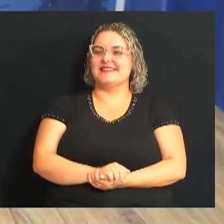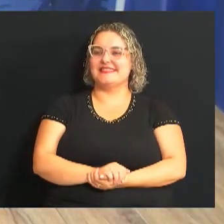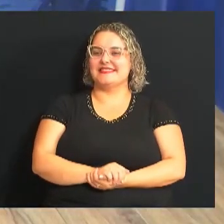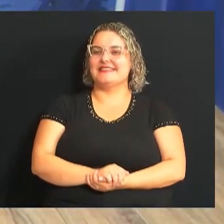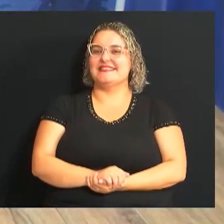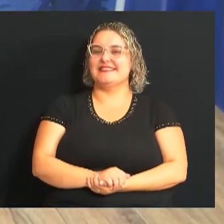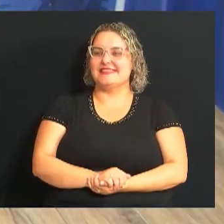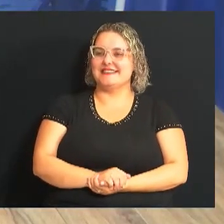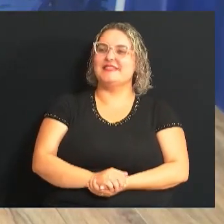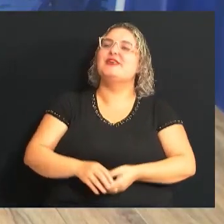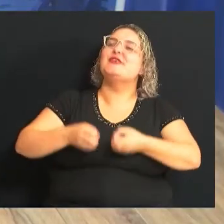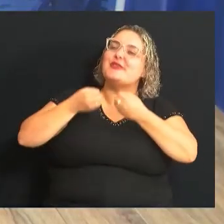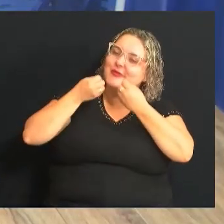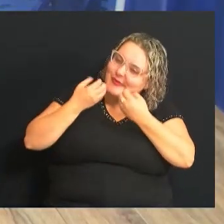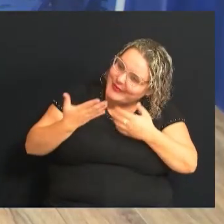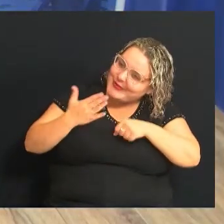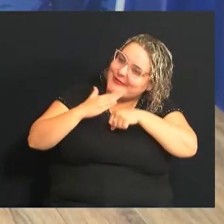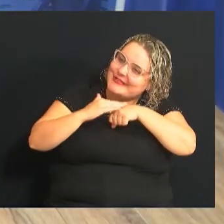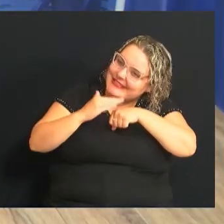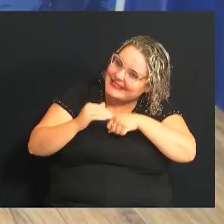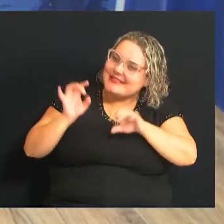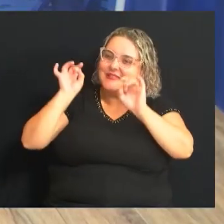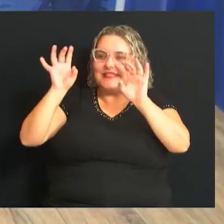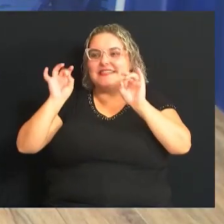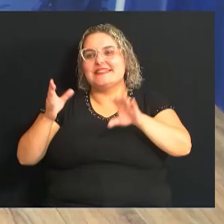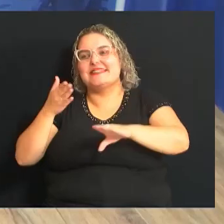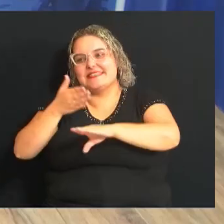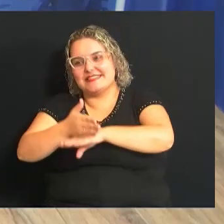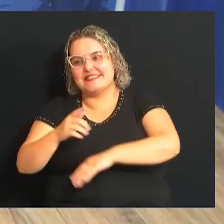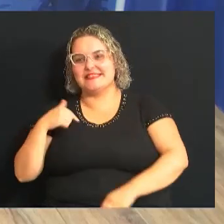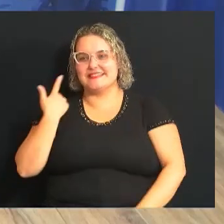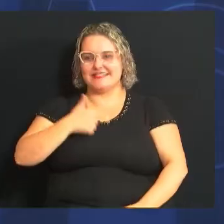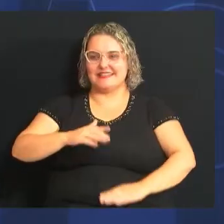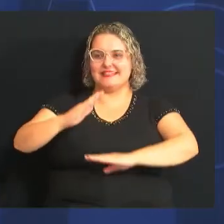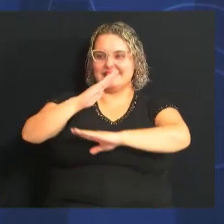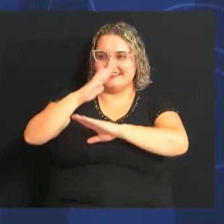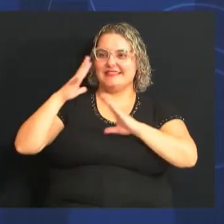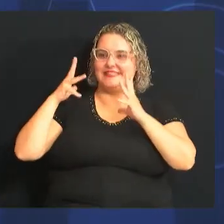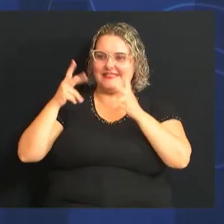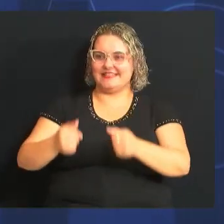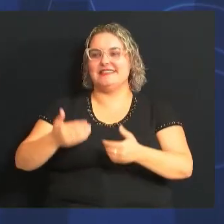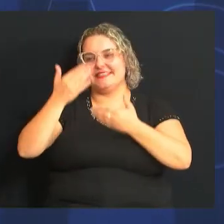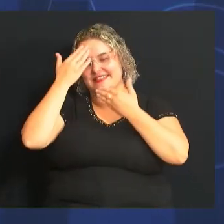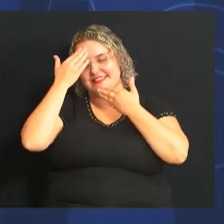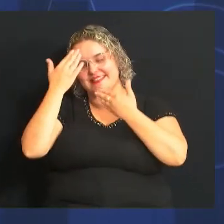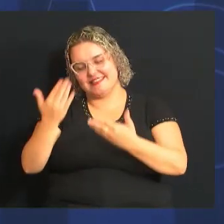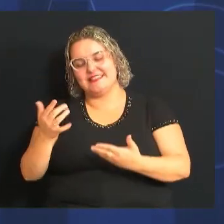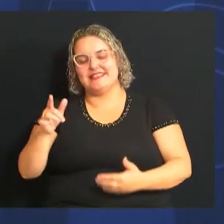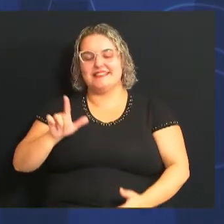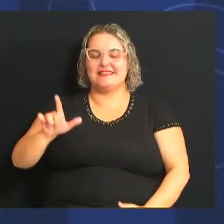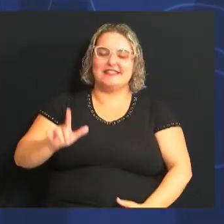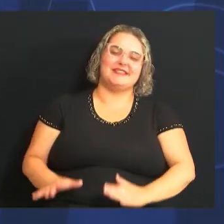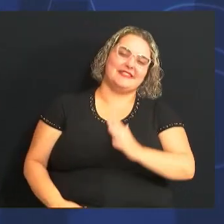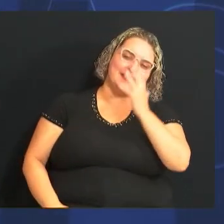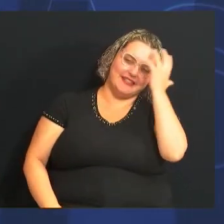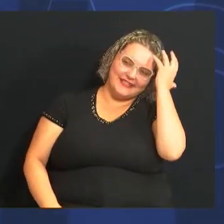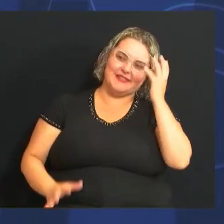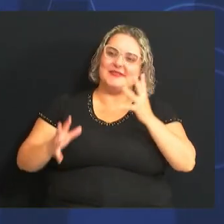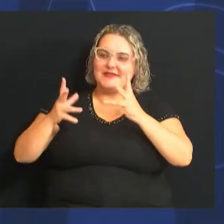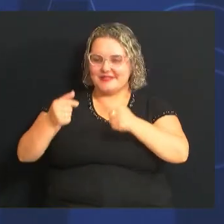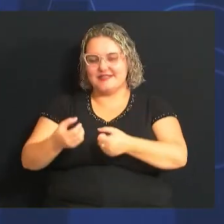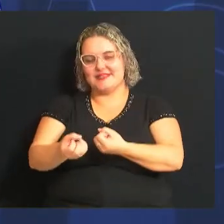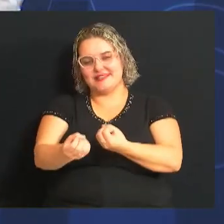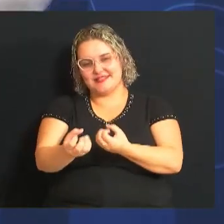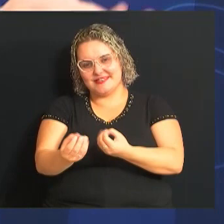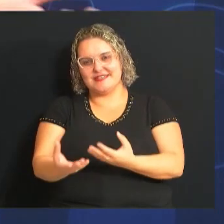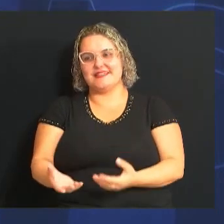muito bonzinho, né? Participação especial, então, aqui no nosso Câmara Total. Quero agradecer, claro, a Dalila Pereira por todas essas